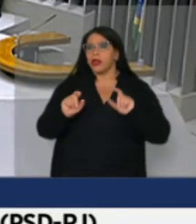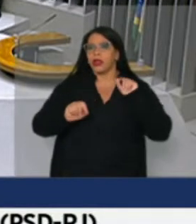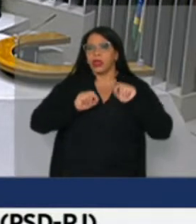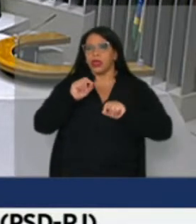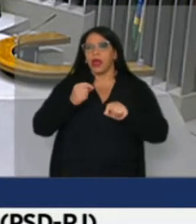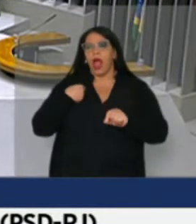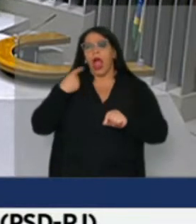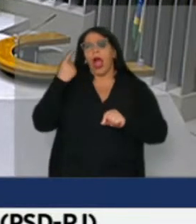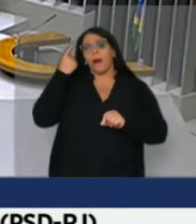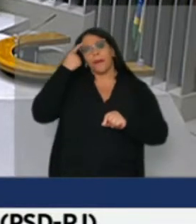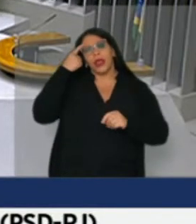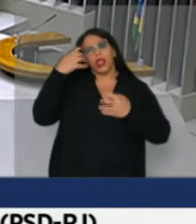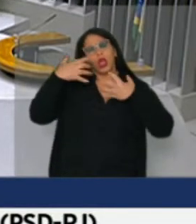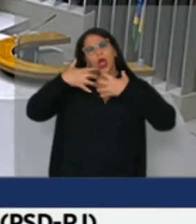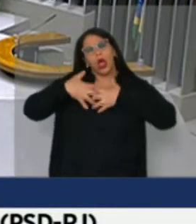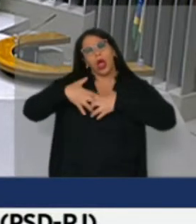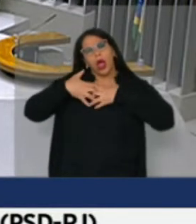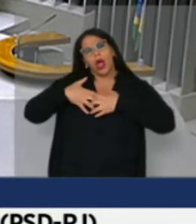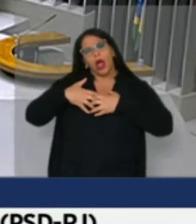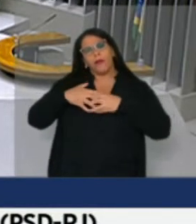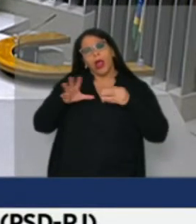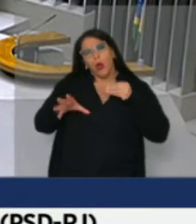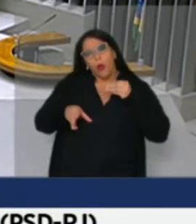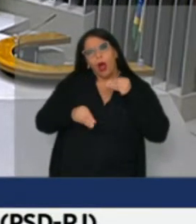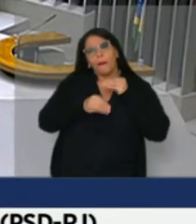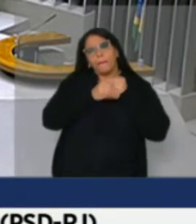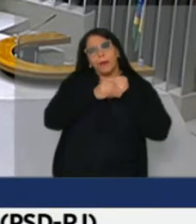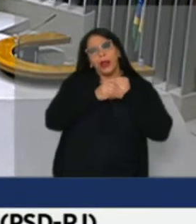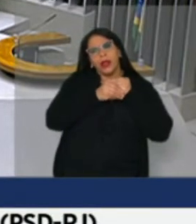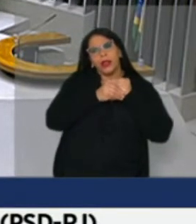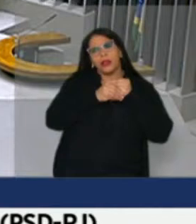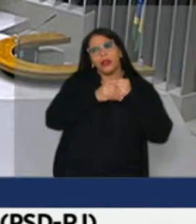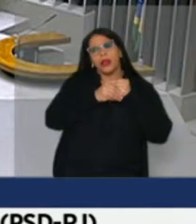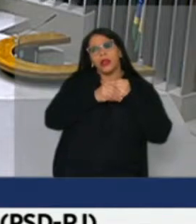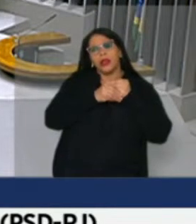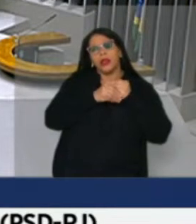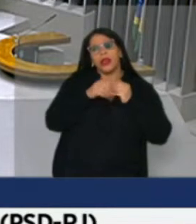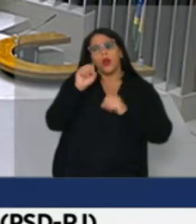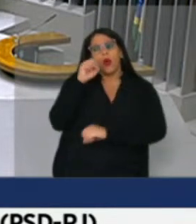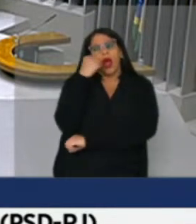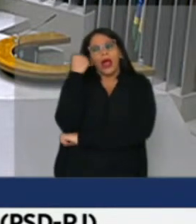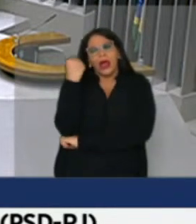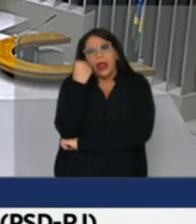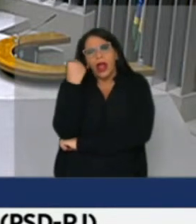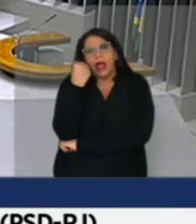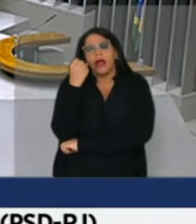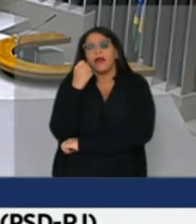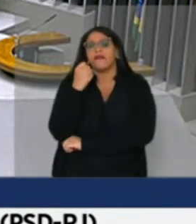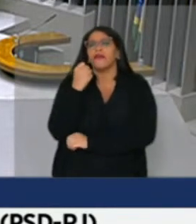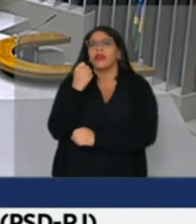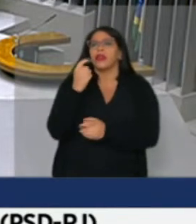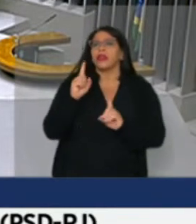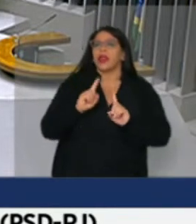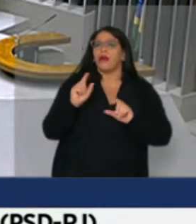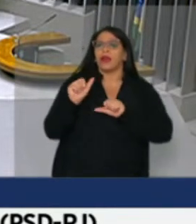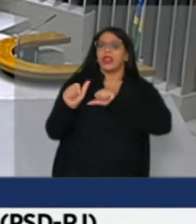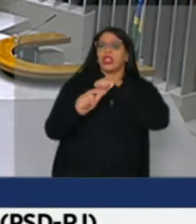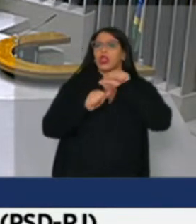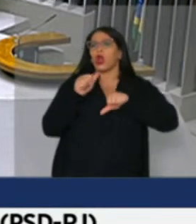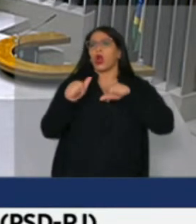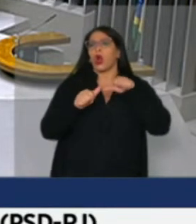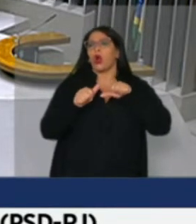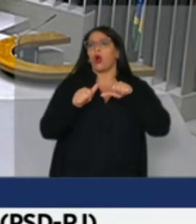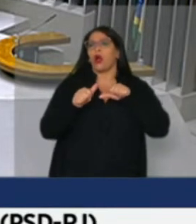pensou em apresentar uma emenda sugerindo uma penalidade menos grave que a cassação de mandato, mas que mudou de ideia